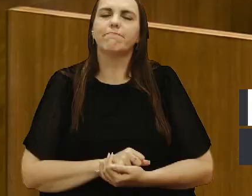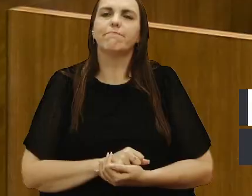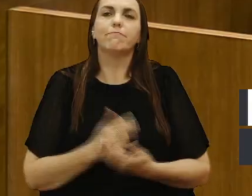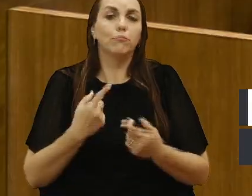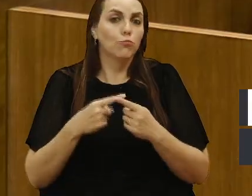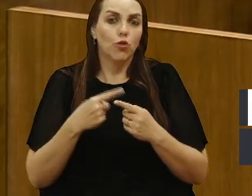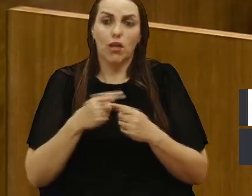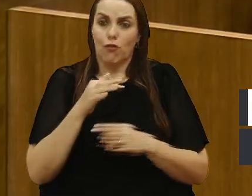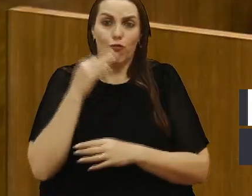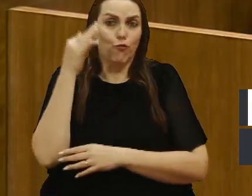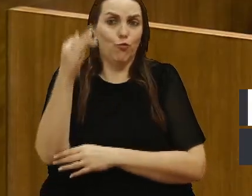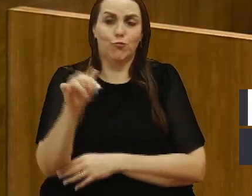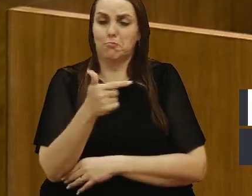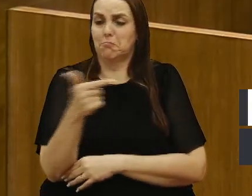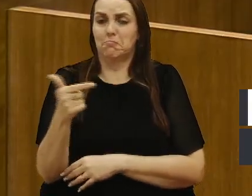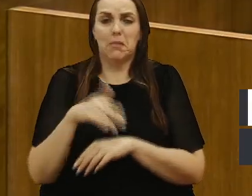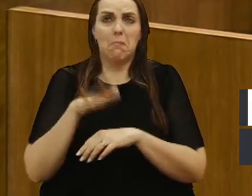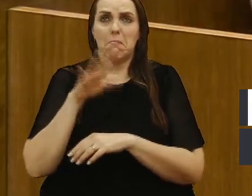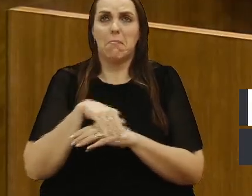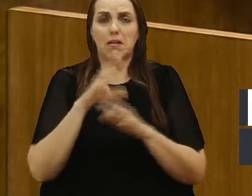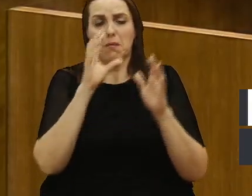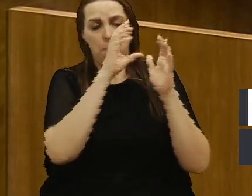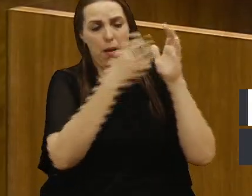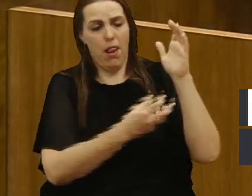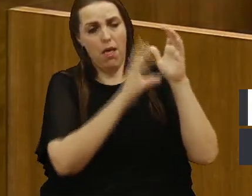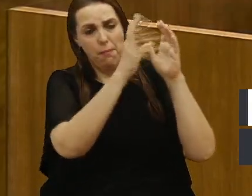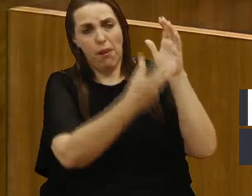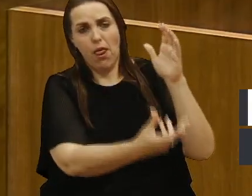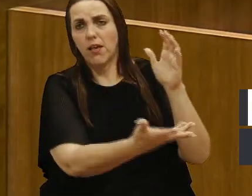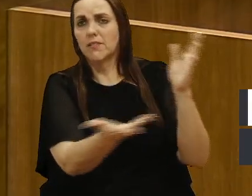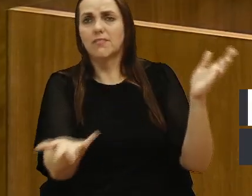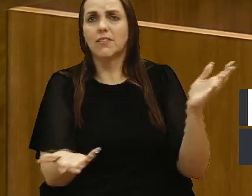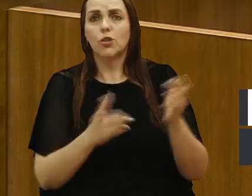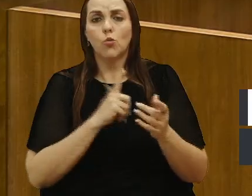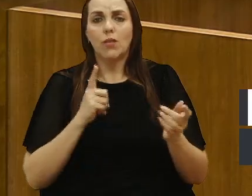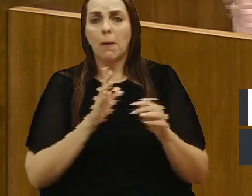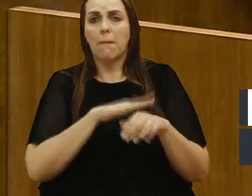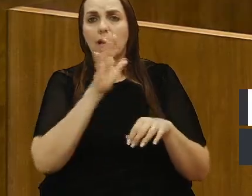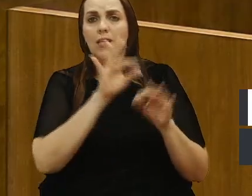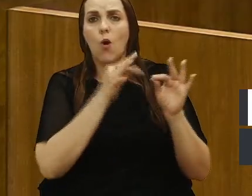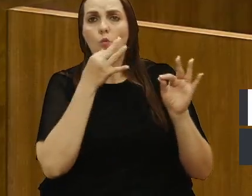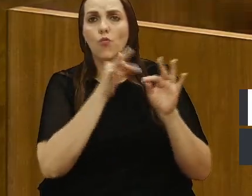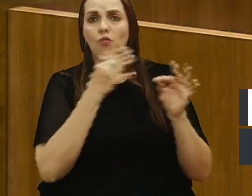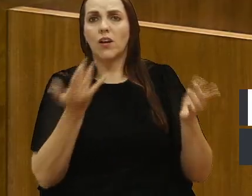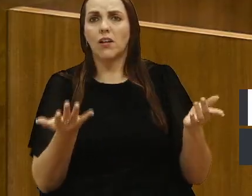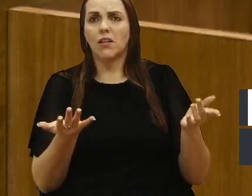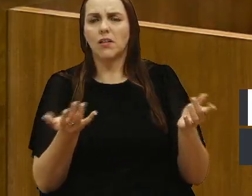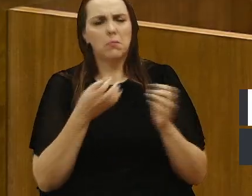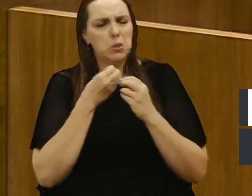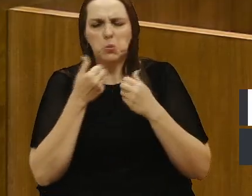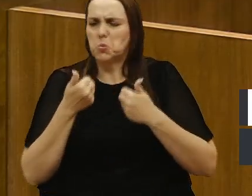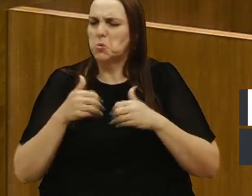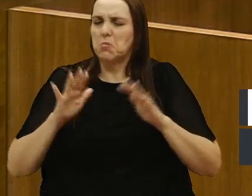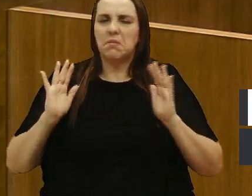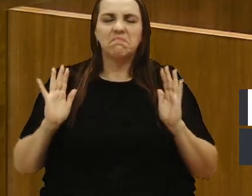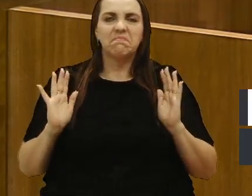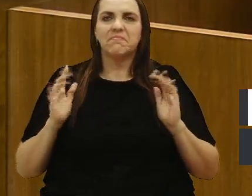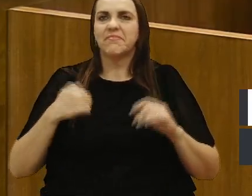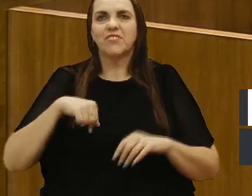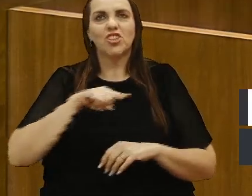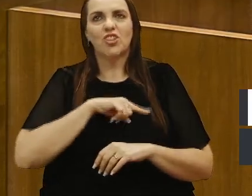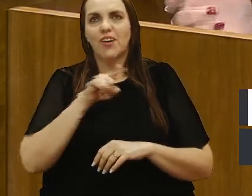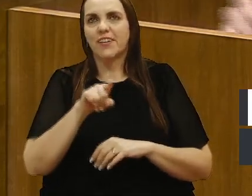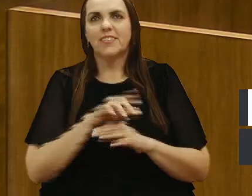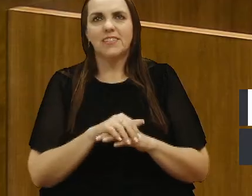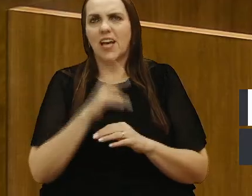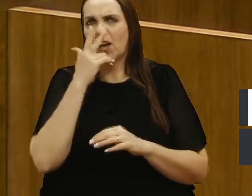vai ter mais agricultor que vai estar expondo uva lá, daqui a pouco a gente não vai ter mais uva lá. Mas tudo bem, a gente fica lá com